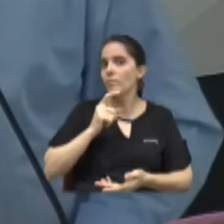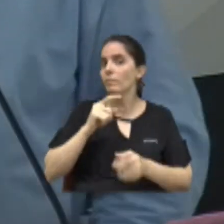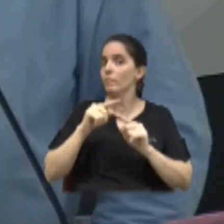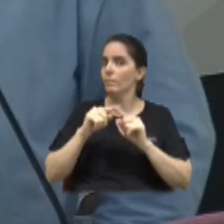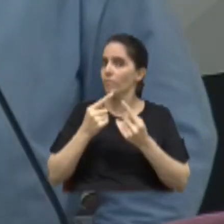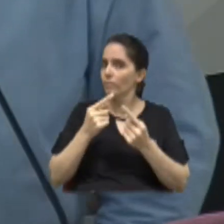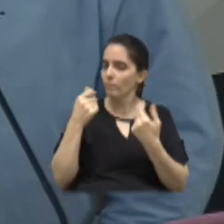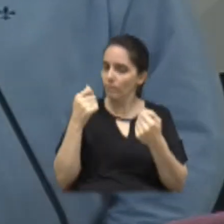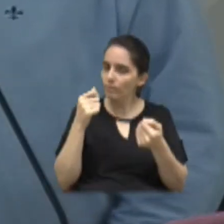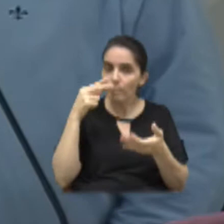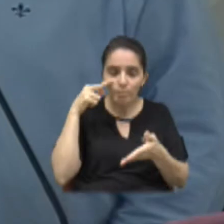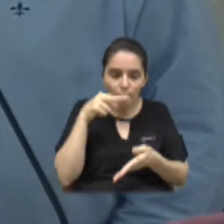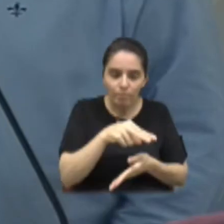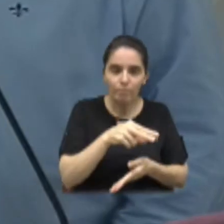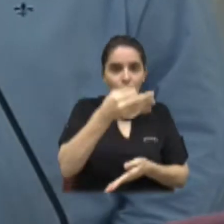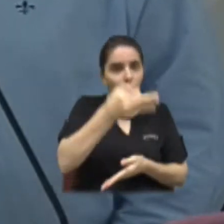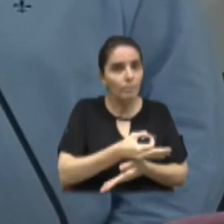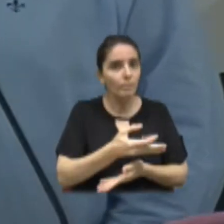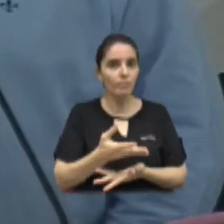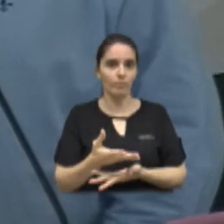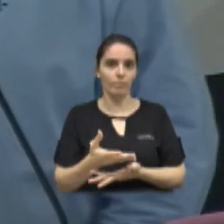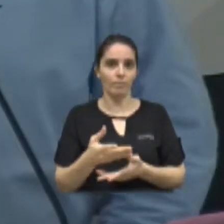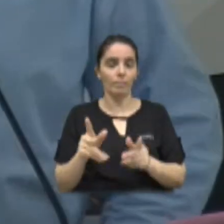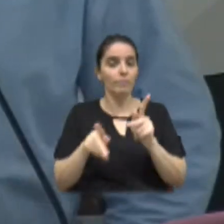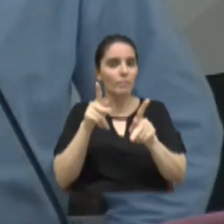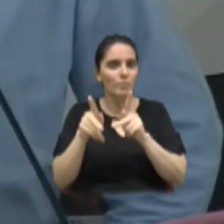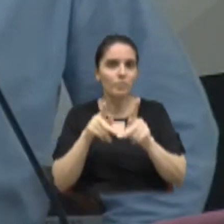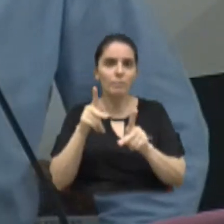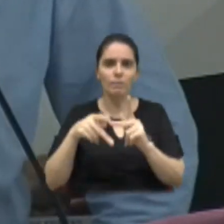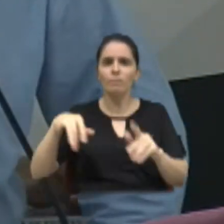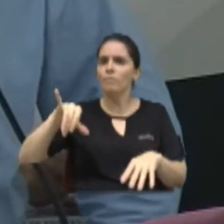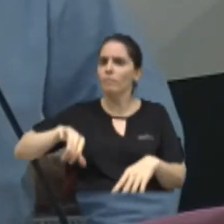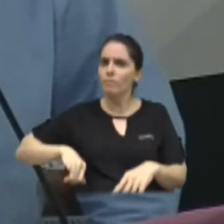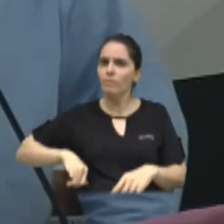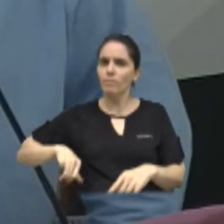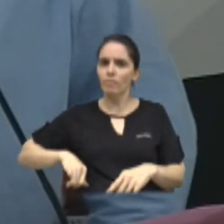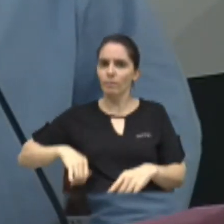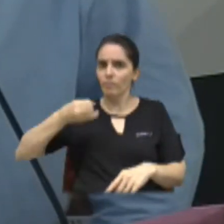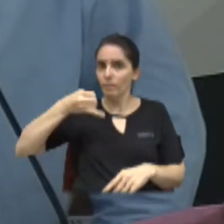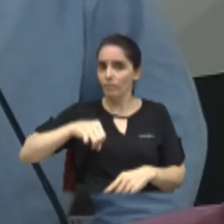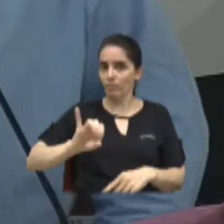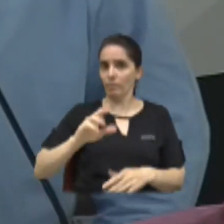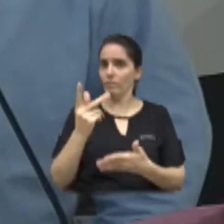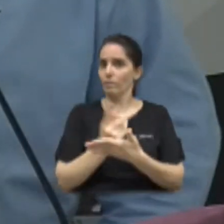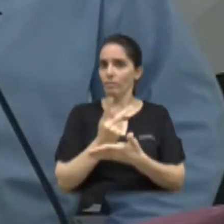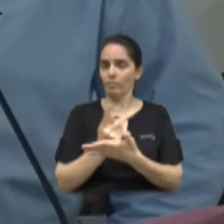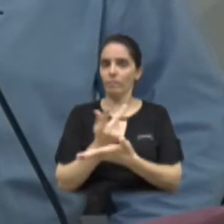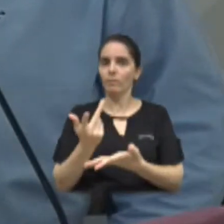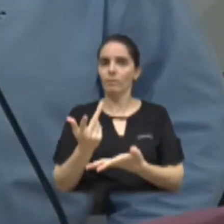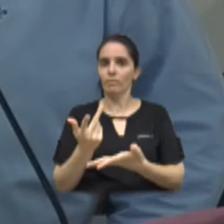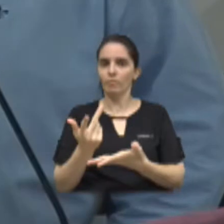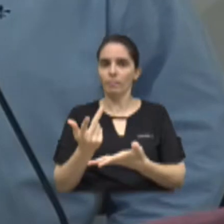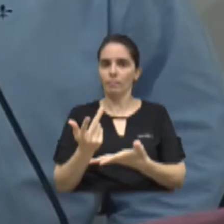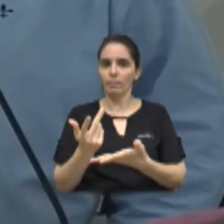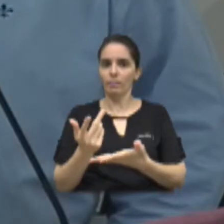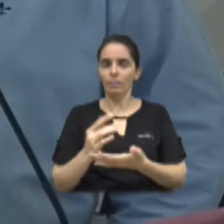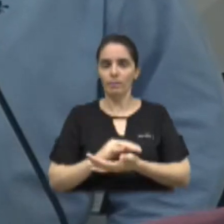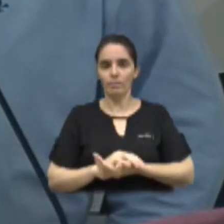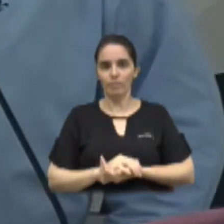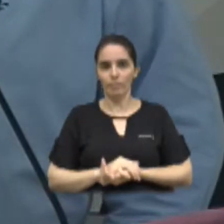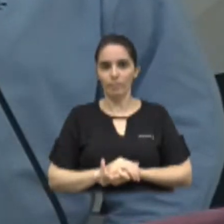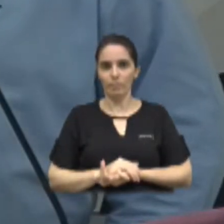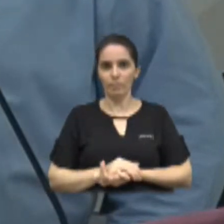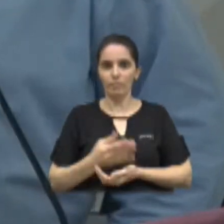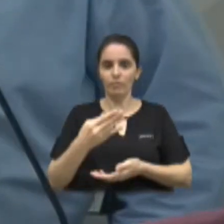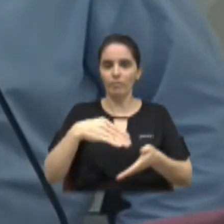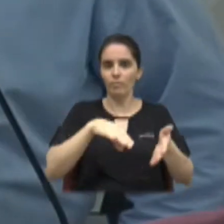averigue, que a população não seja penalizada se houve algum erro. Agora vem aqui, fala